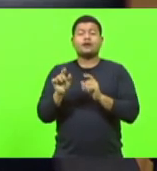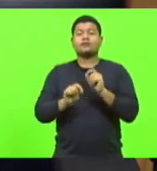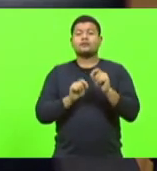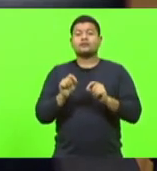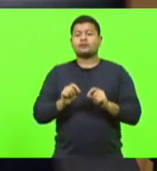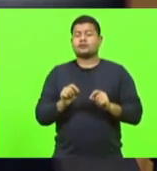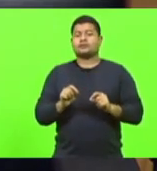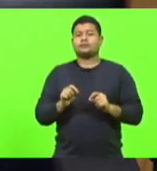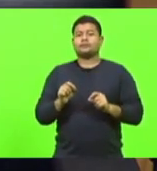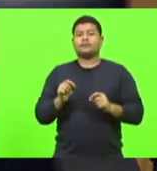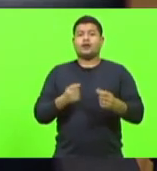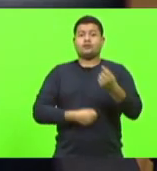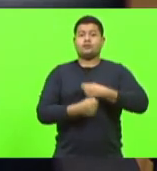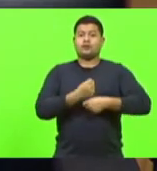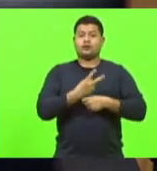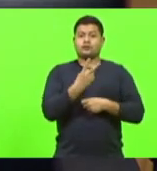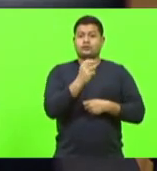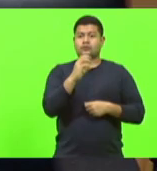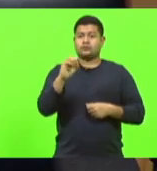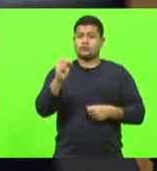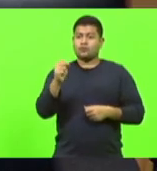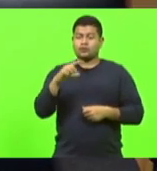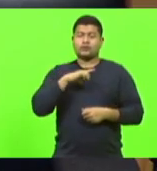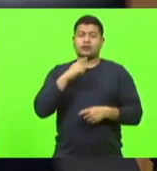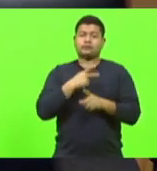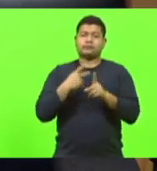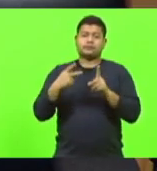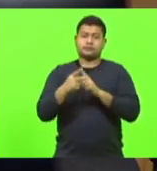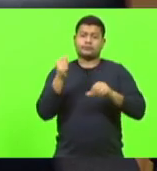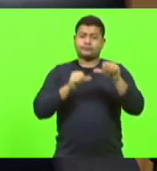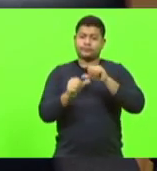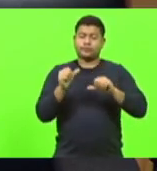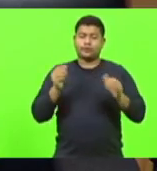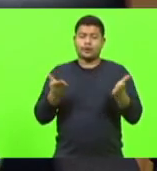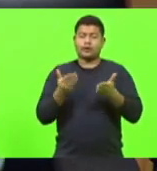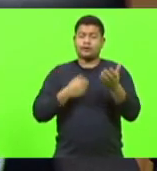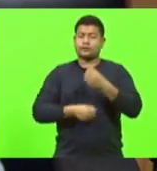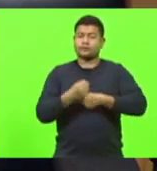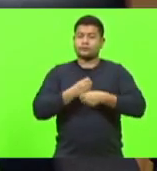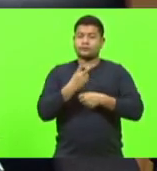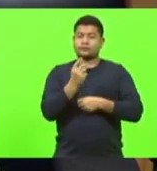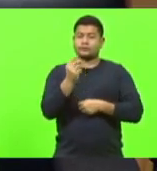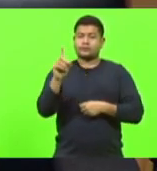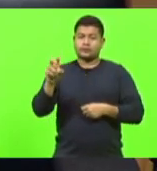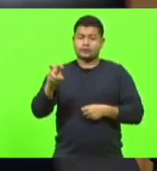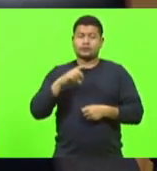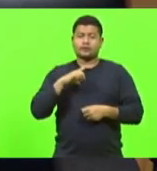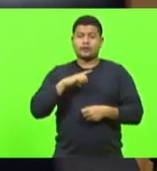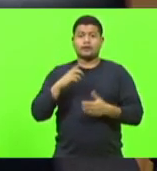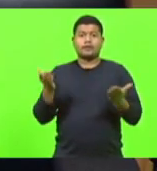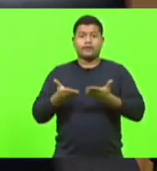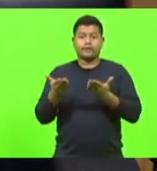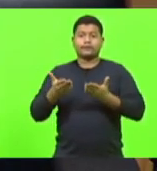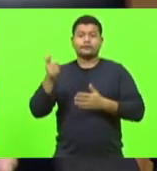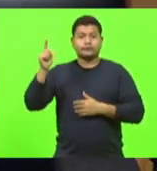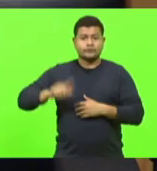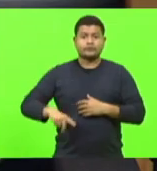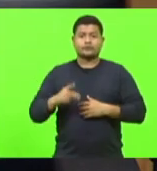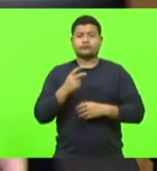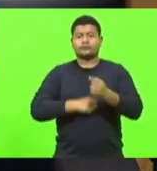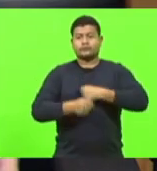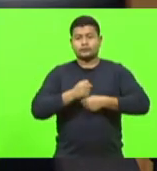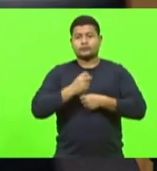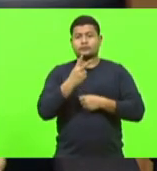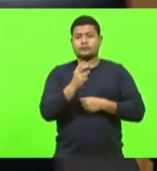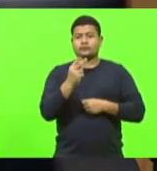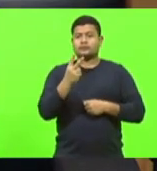2008 fizemos uma reforma e 2015 estamos fazendo uma reforma em 2021 Quando será